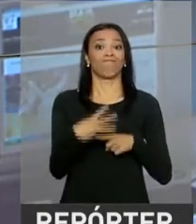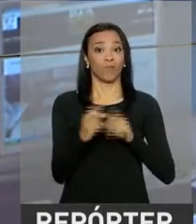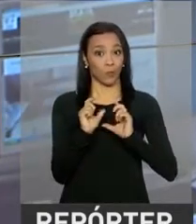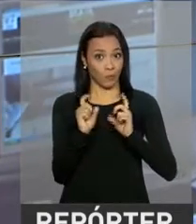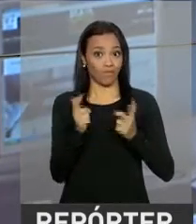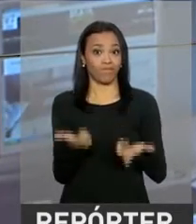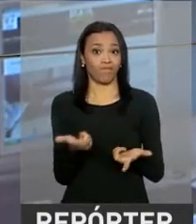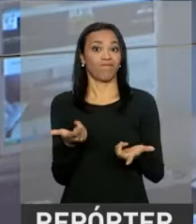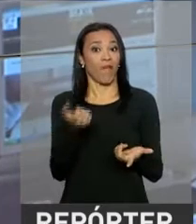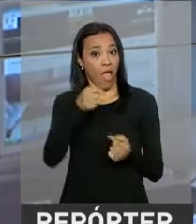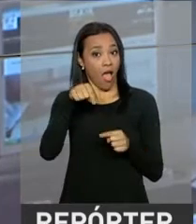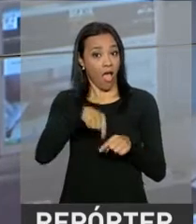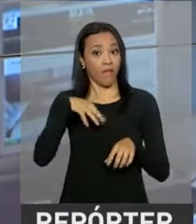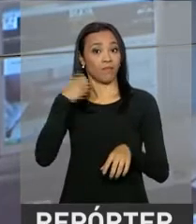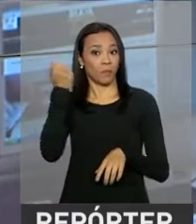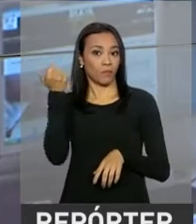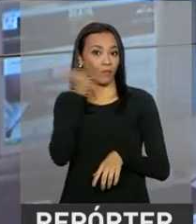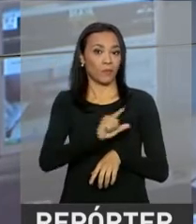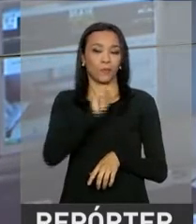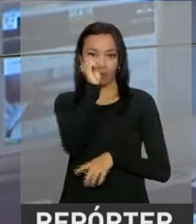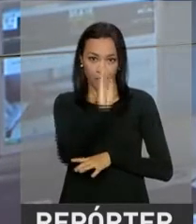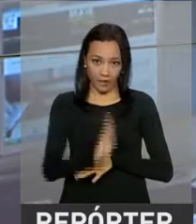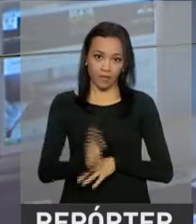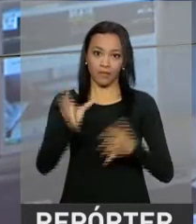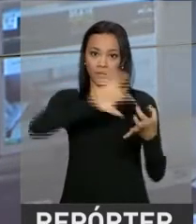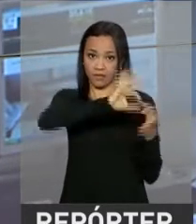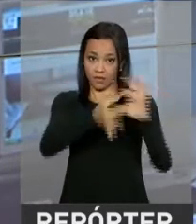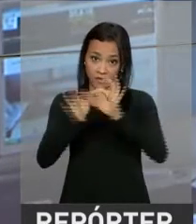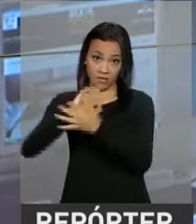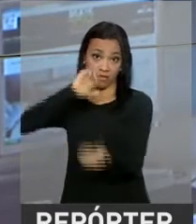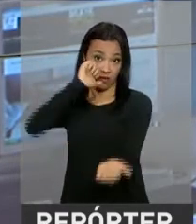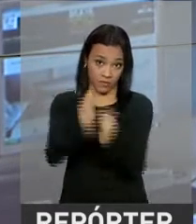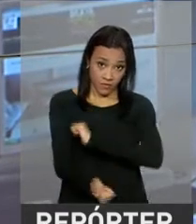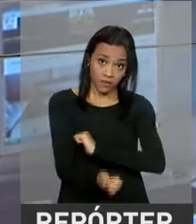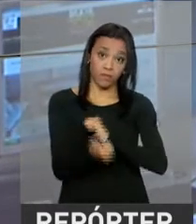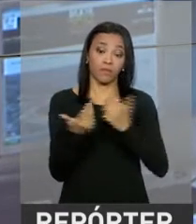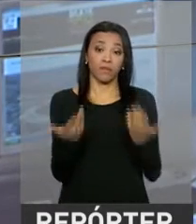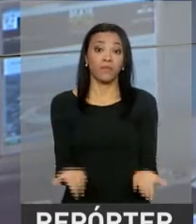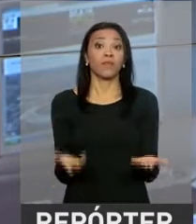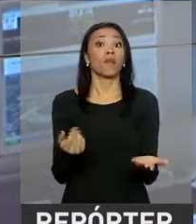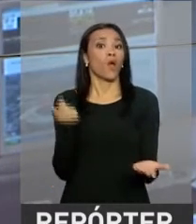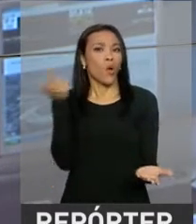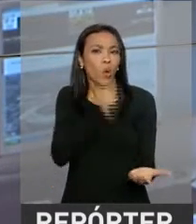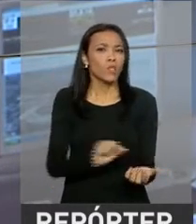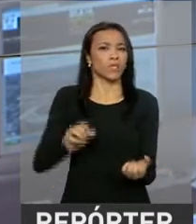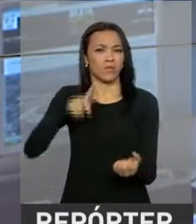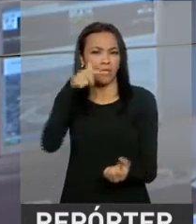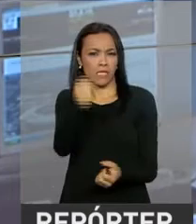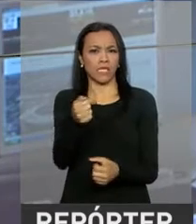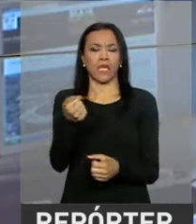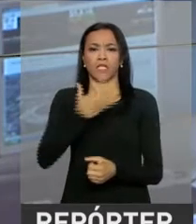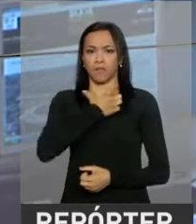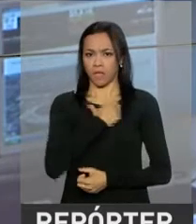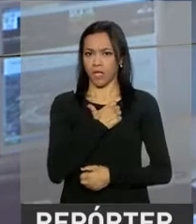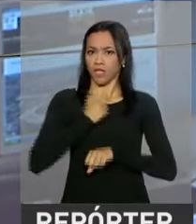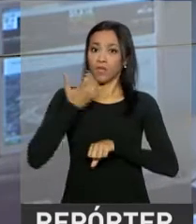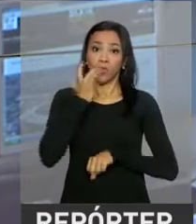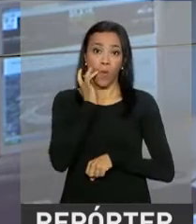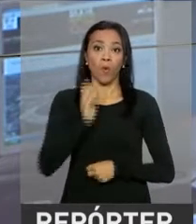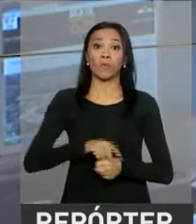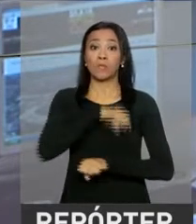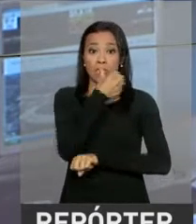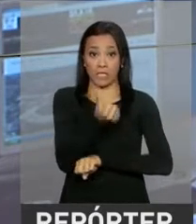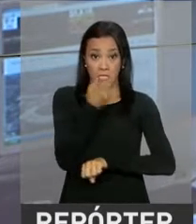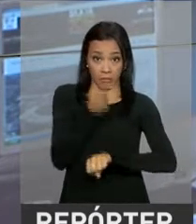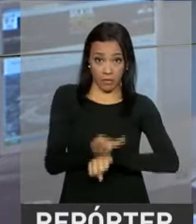13º lugar. Essa foi a colocação inédita do Brasil em Jogos Olímpicos. Conquistamos 7 medalhas de ouro, 6 de